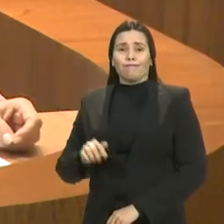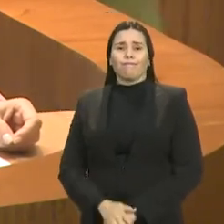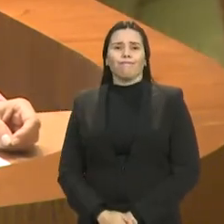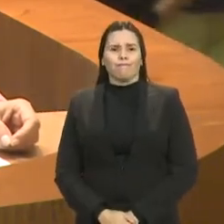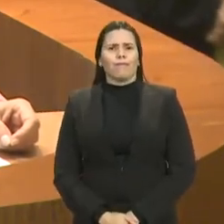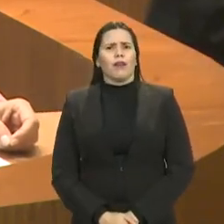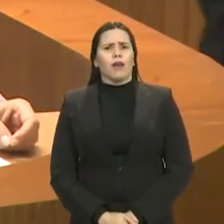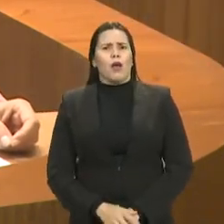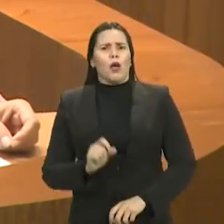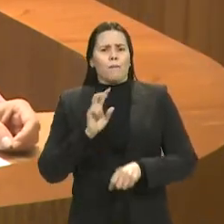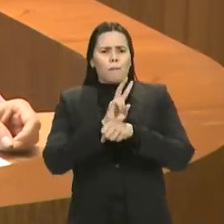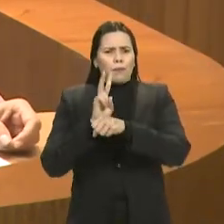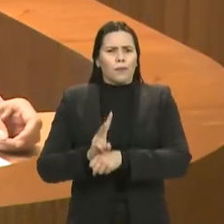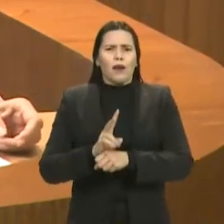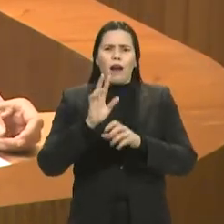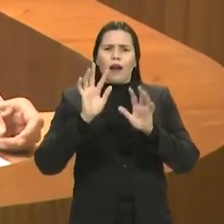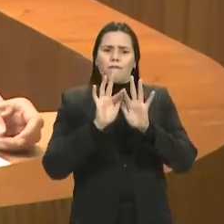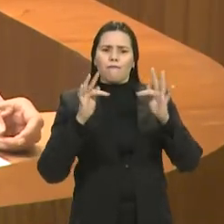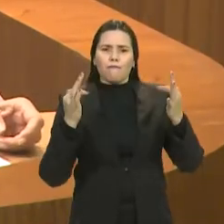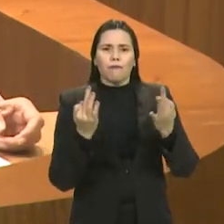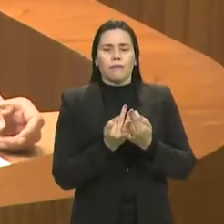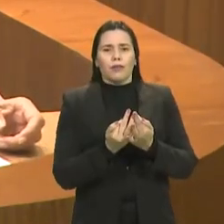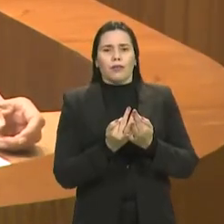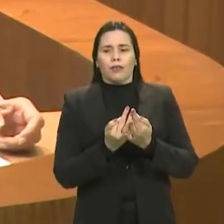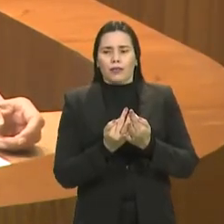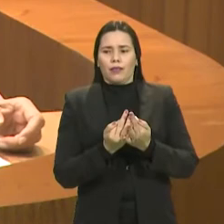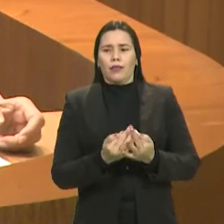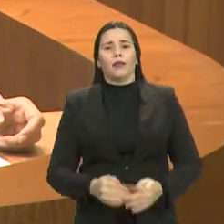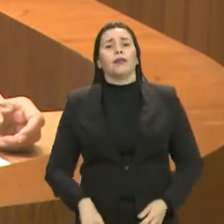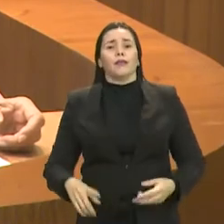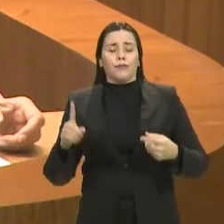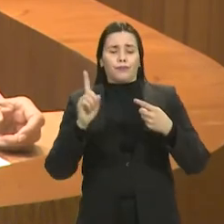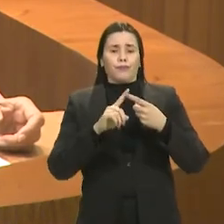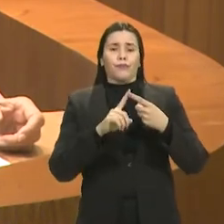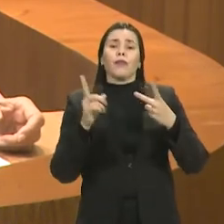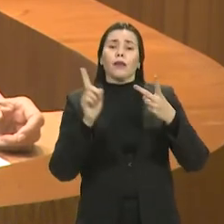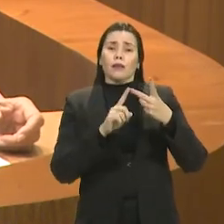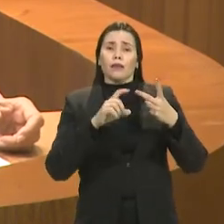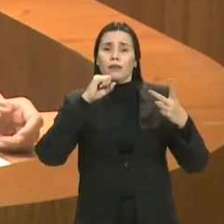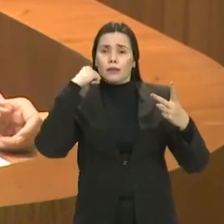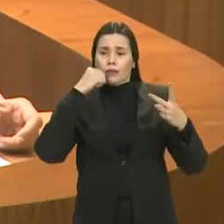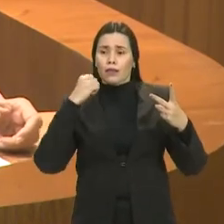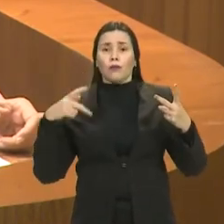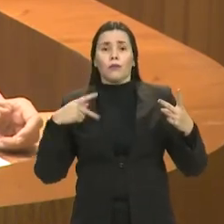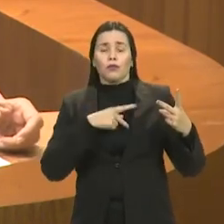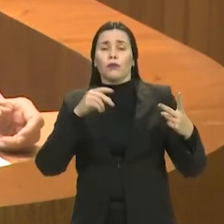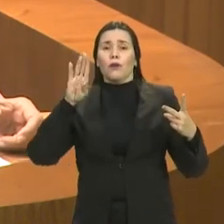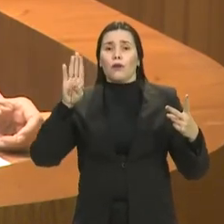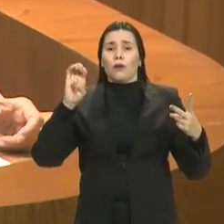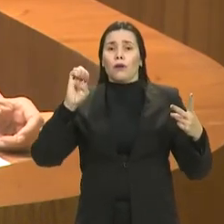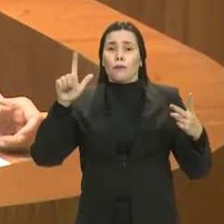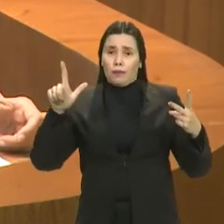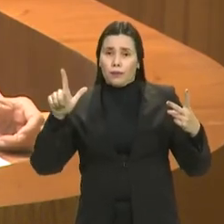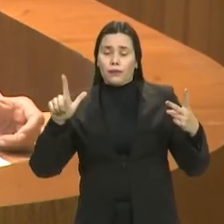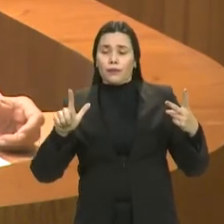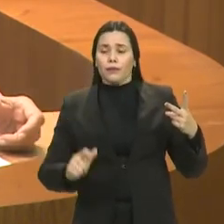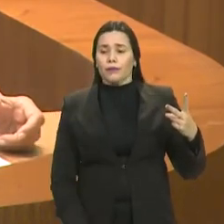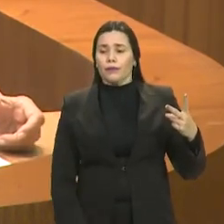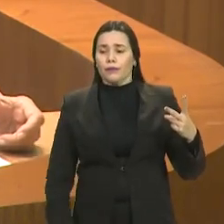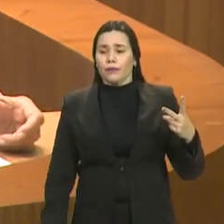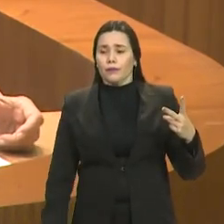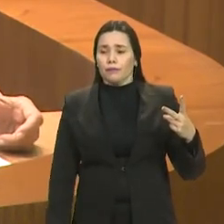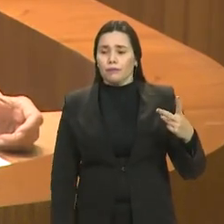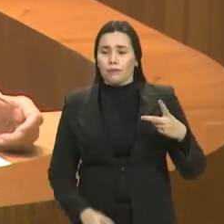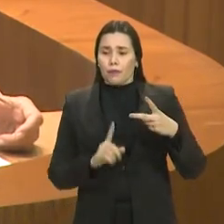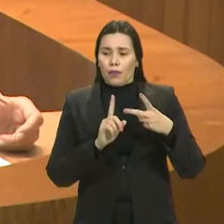teremos também candidato ao Senado como eu falei o nosso querido Pastor Bel é até